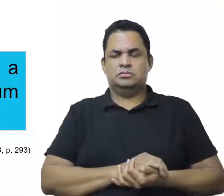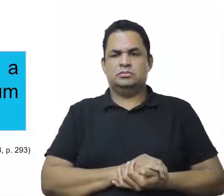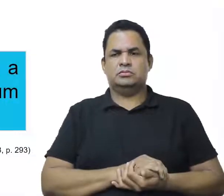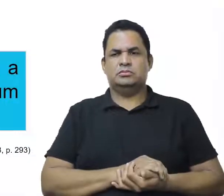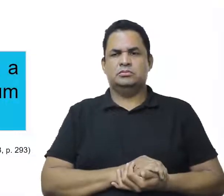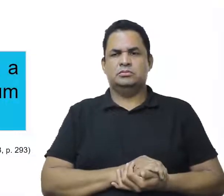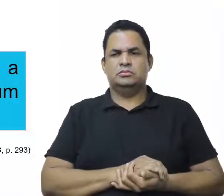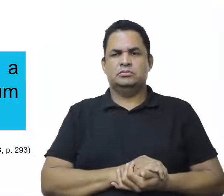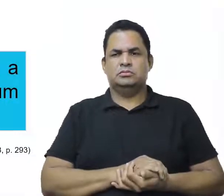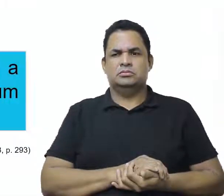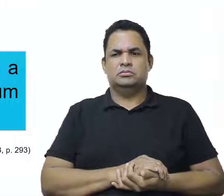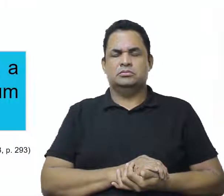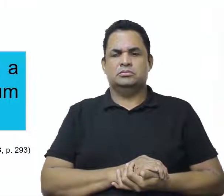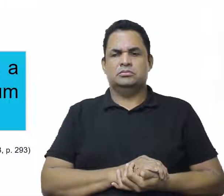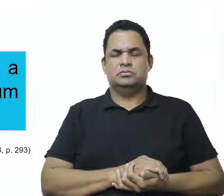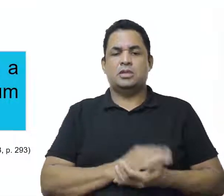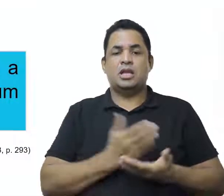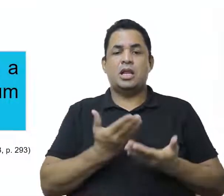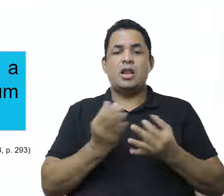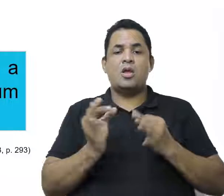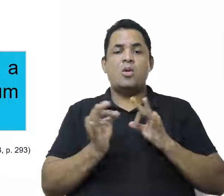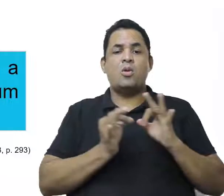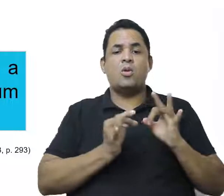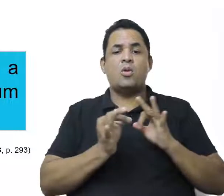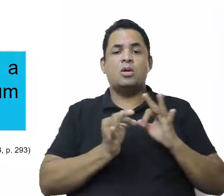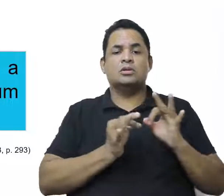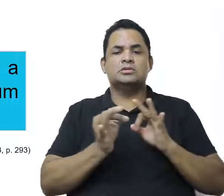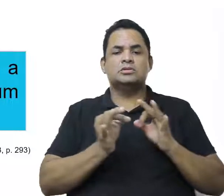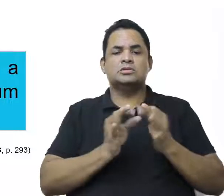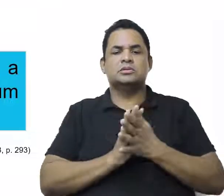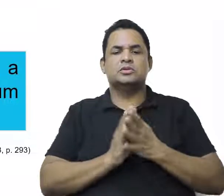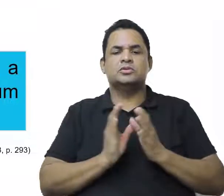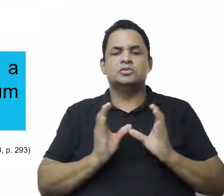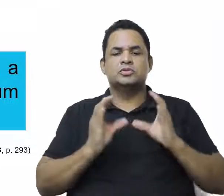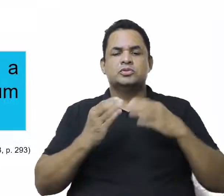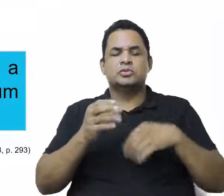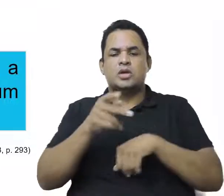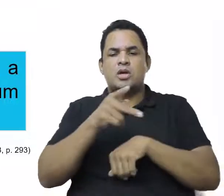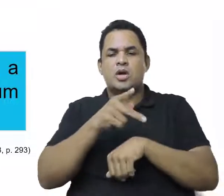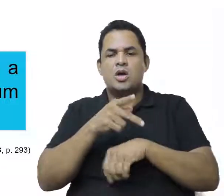né? A questão dessa formação dos blocos econômicos,